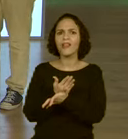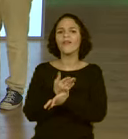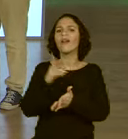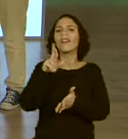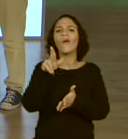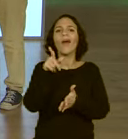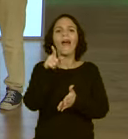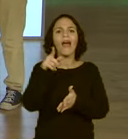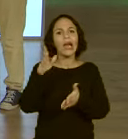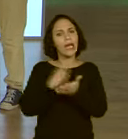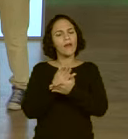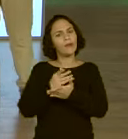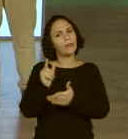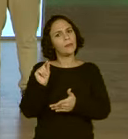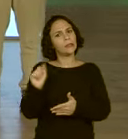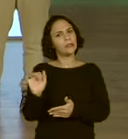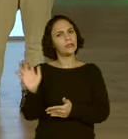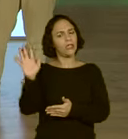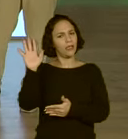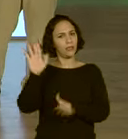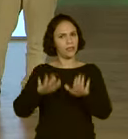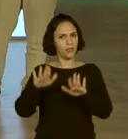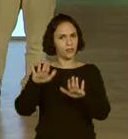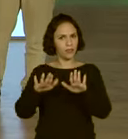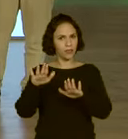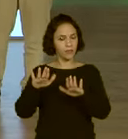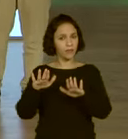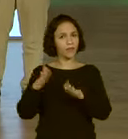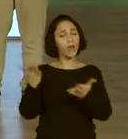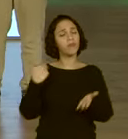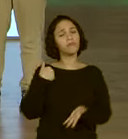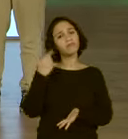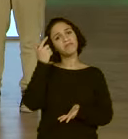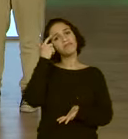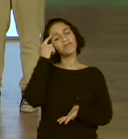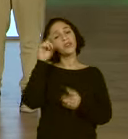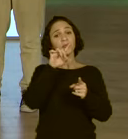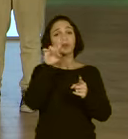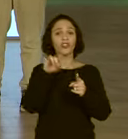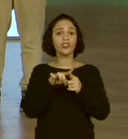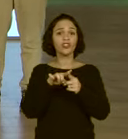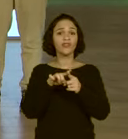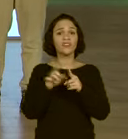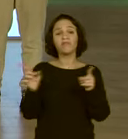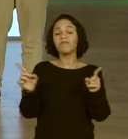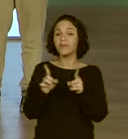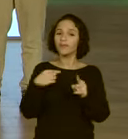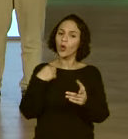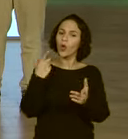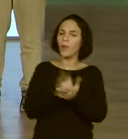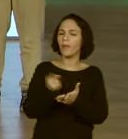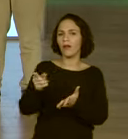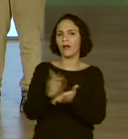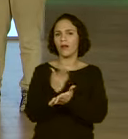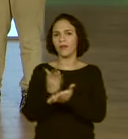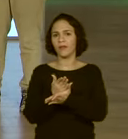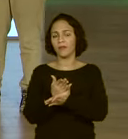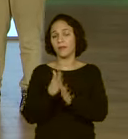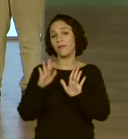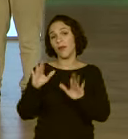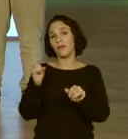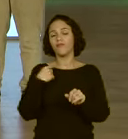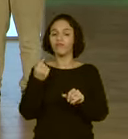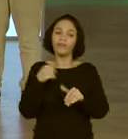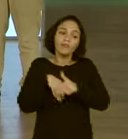é de ficção, ele acaba sendo um pouquinho mais caro, né? Então eu estabelecia um objetivo de curto prazo, vou comprar esse livro. Mas pode